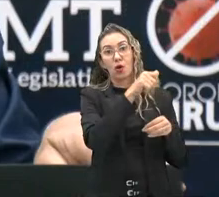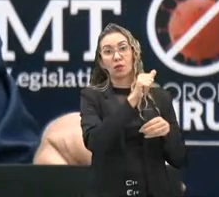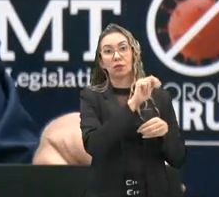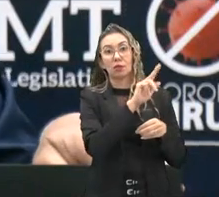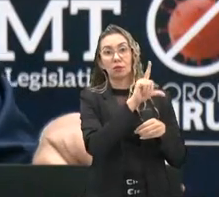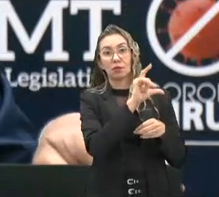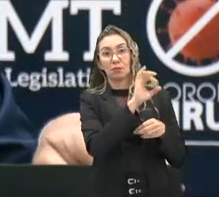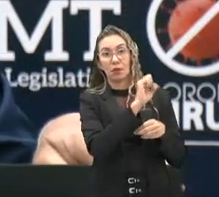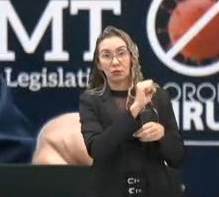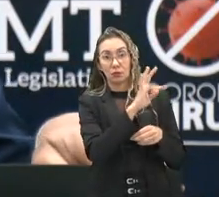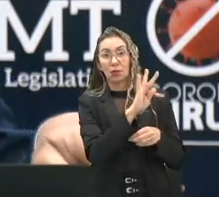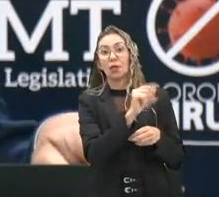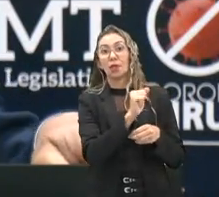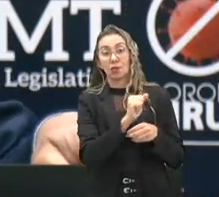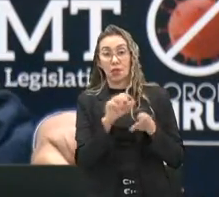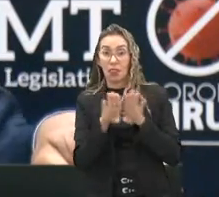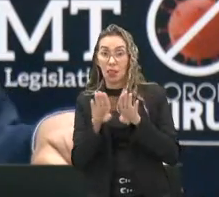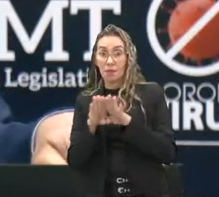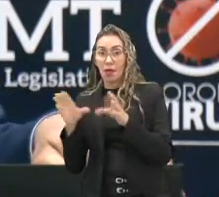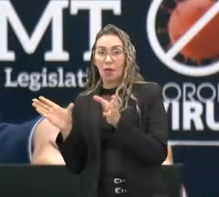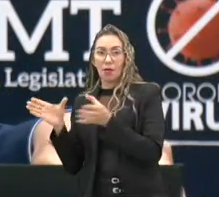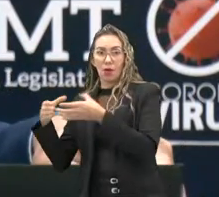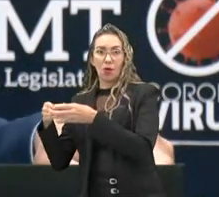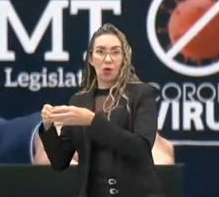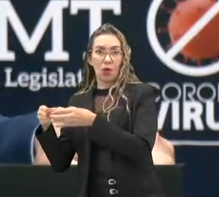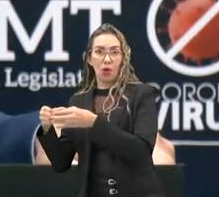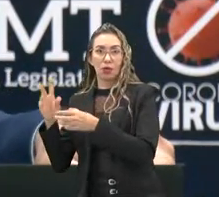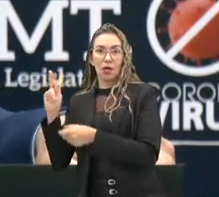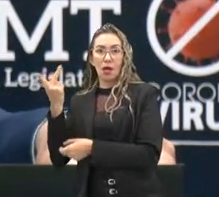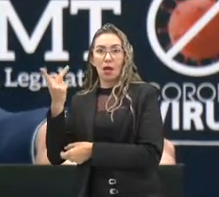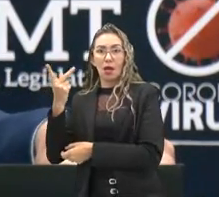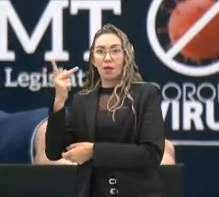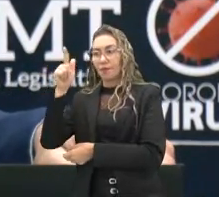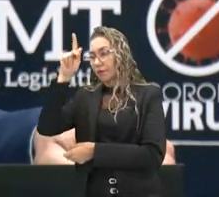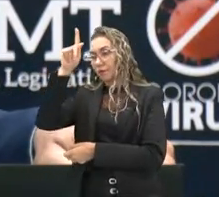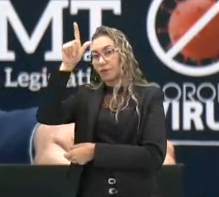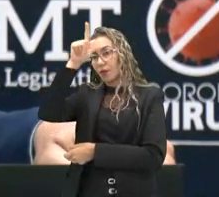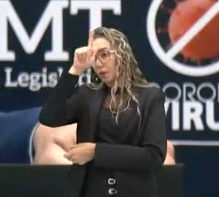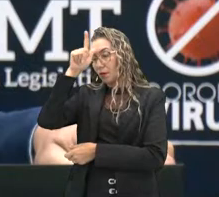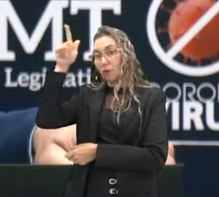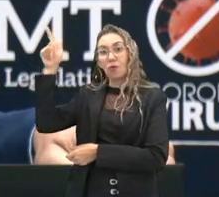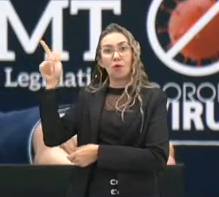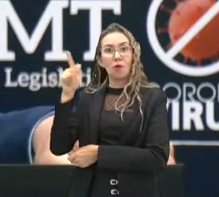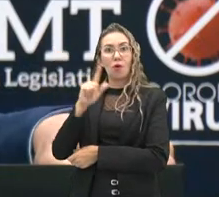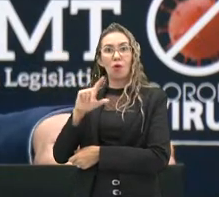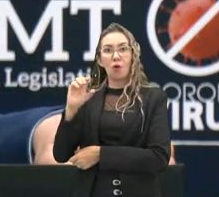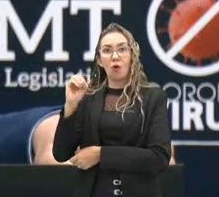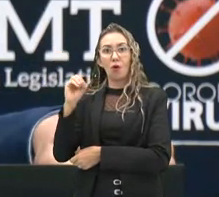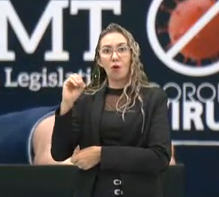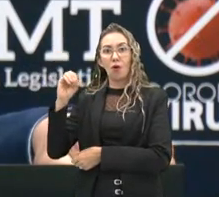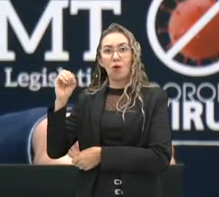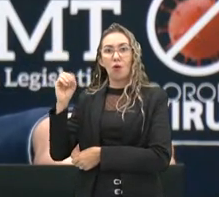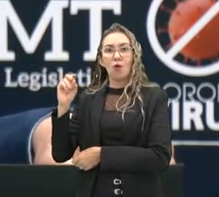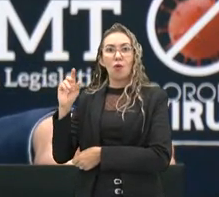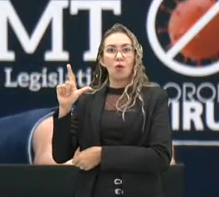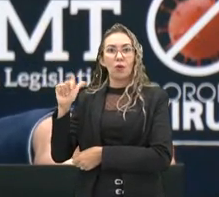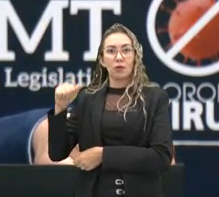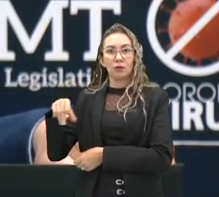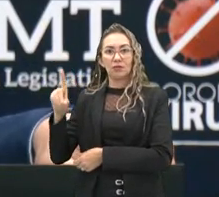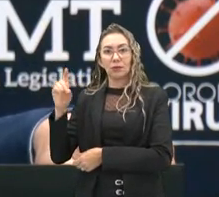há um curto-circuito nisso aí. Mas eu quero dizer de que o governador e deputado Júlio